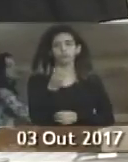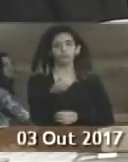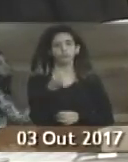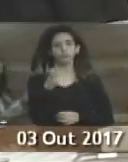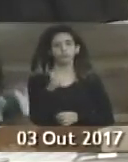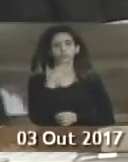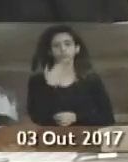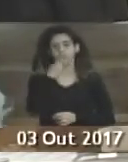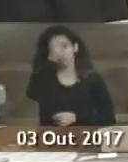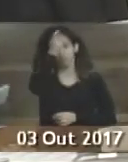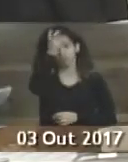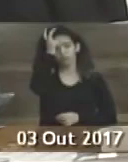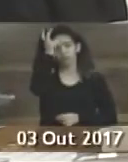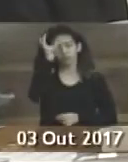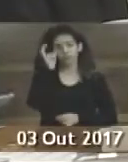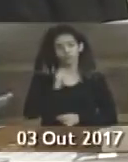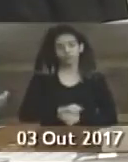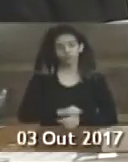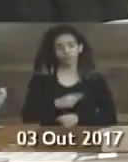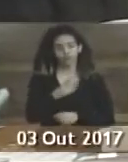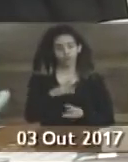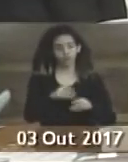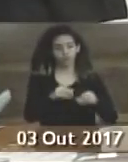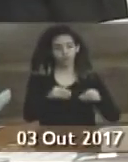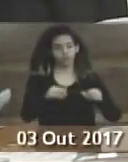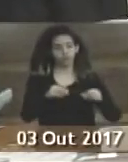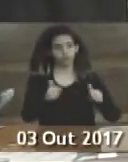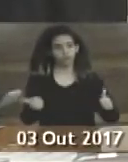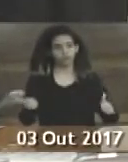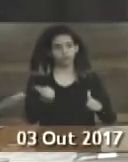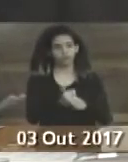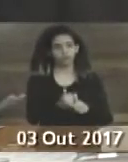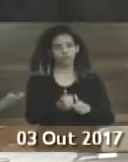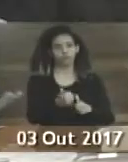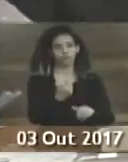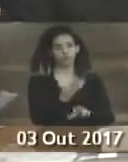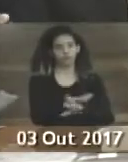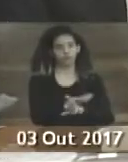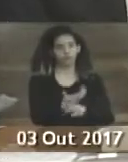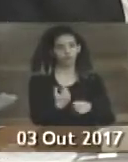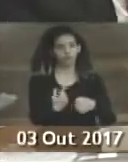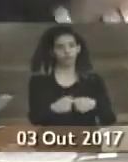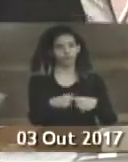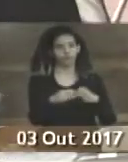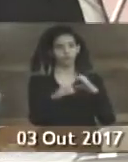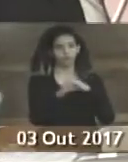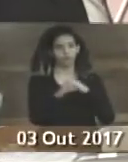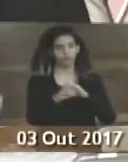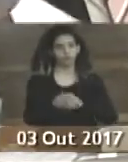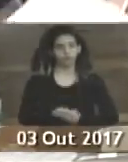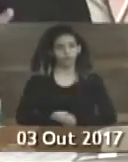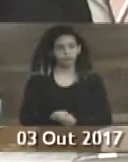3.965/17, indicando ao prefeito a troca da areia do parquinho localizada na Travessa Padre Cícero, Camorim Pequeno.